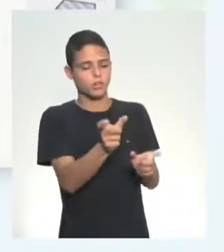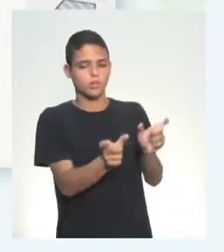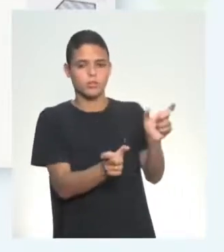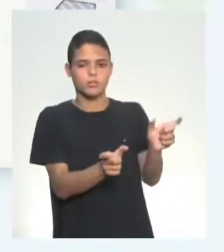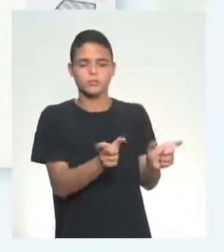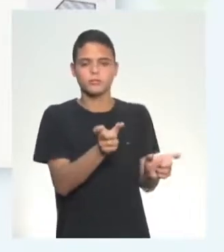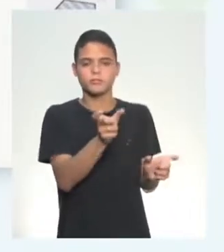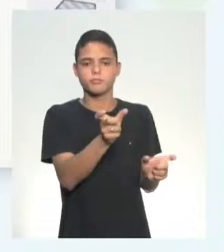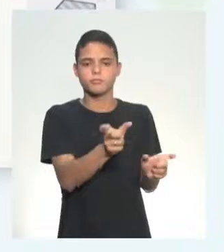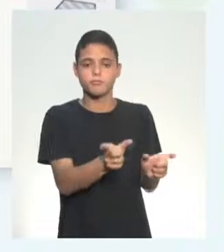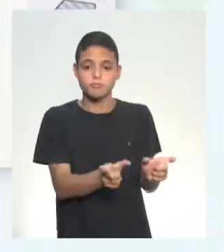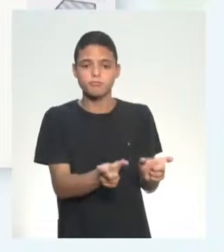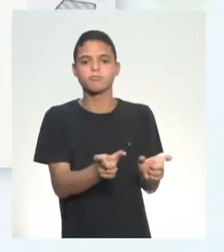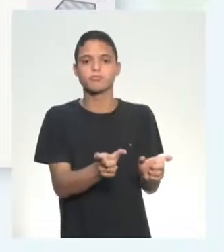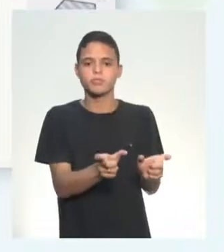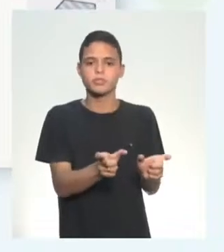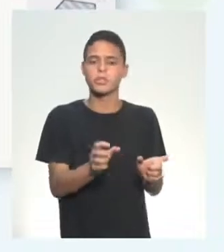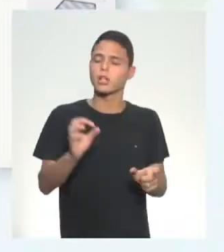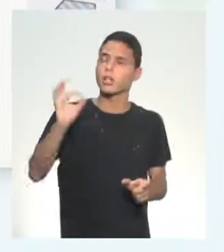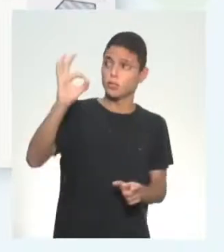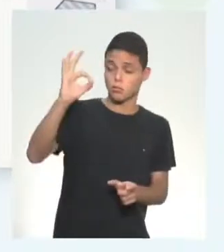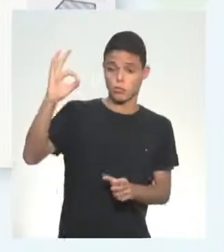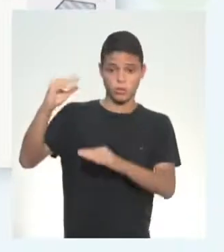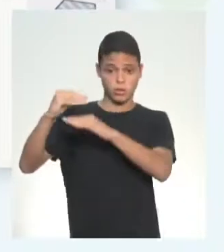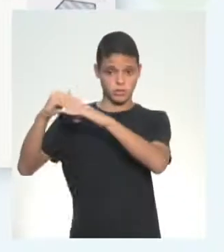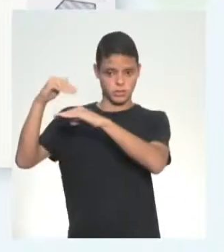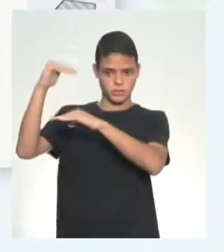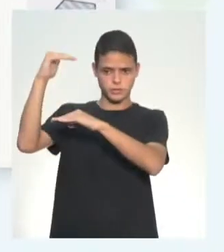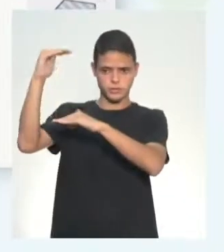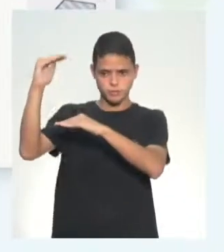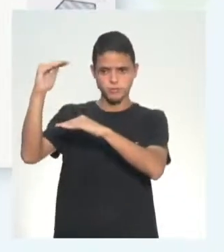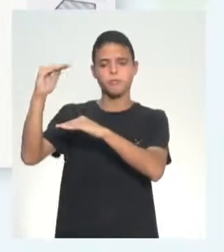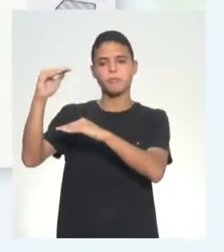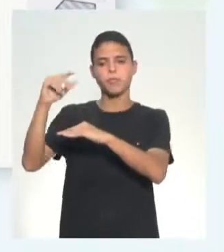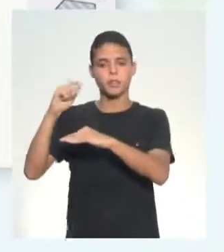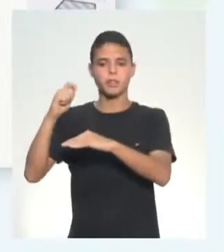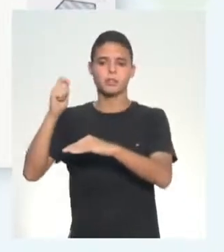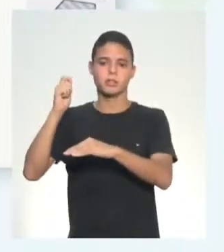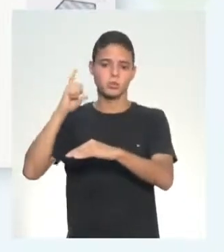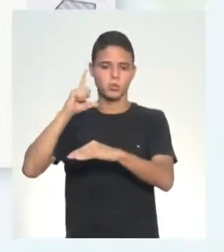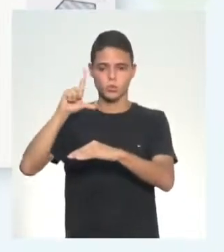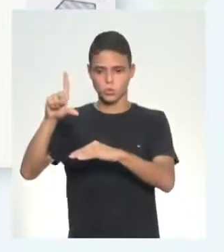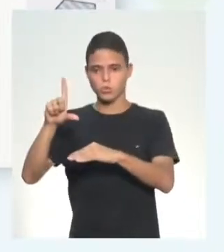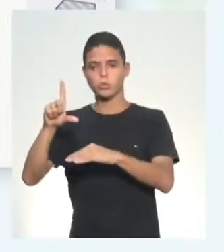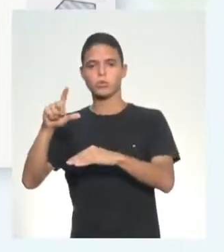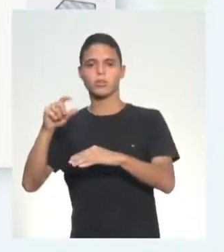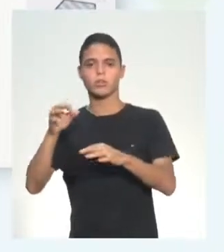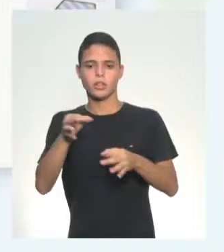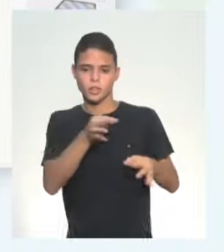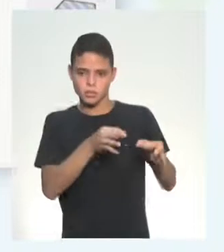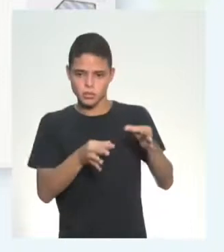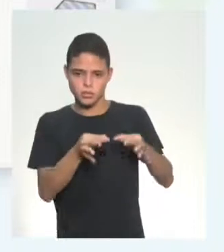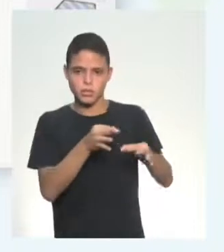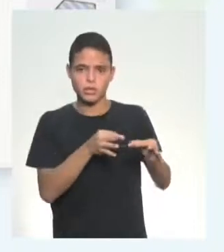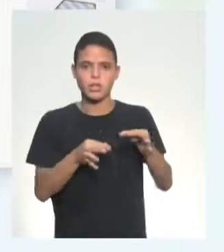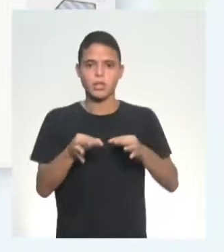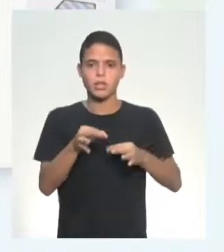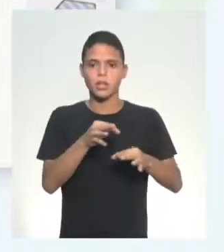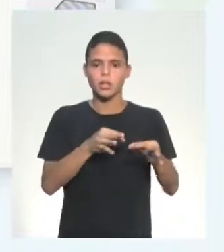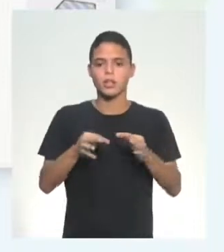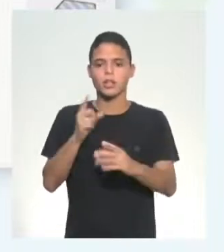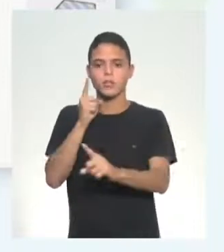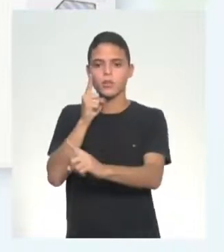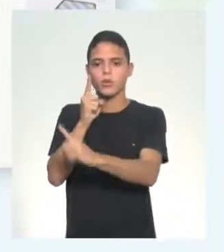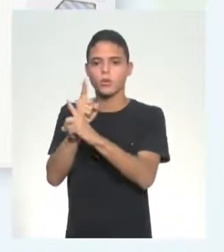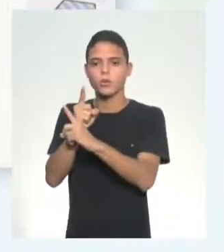E entre aqueles botões que a gente já viu que eles habilitam, quando eu faço isso, eu vou usar o botão